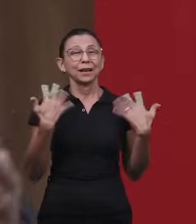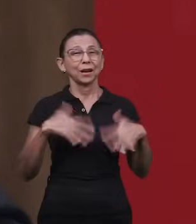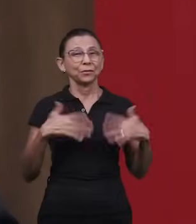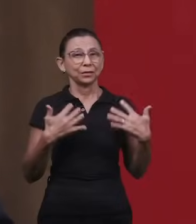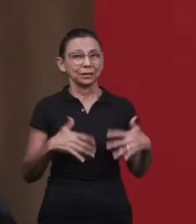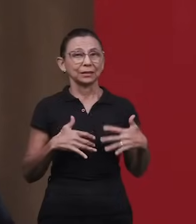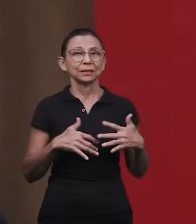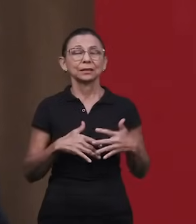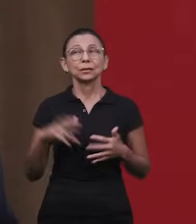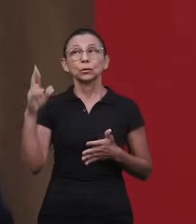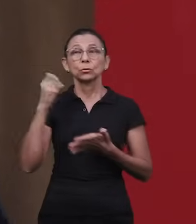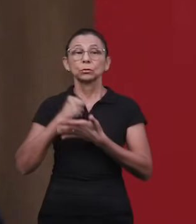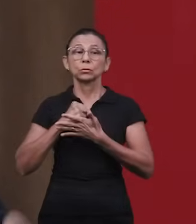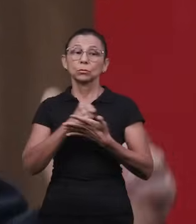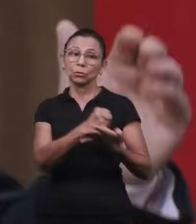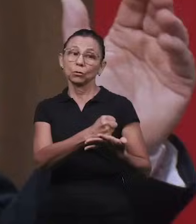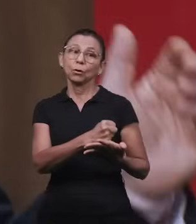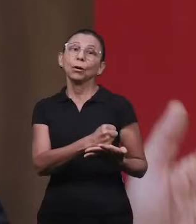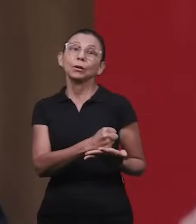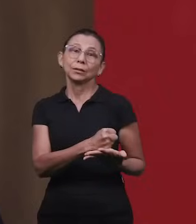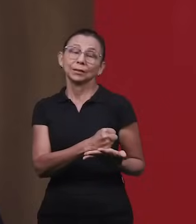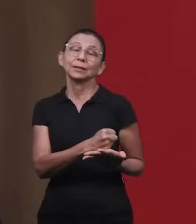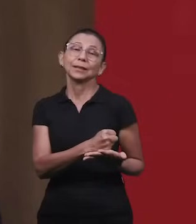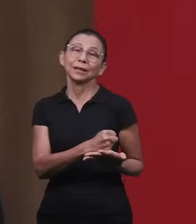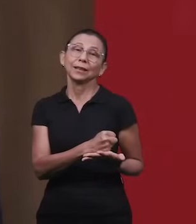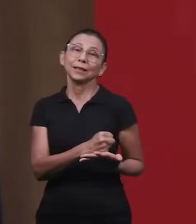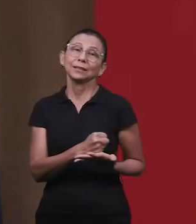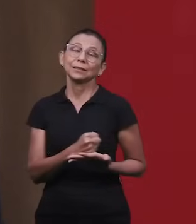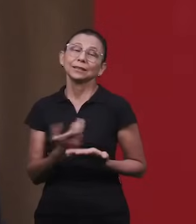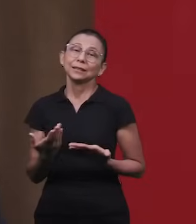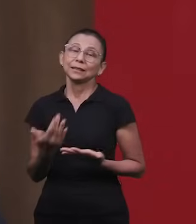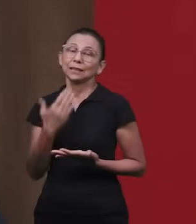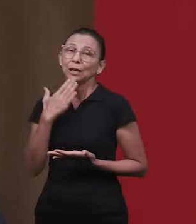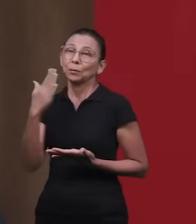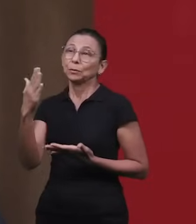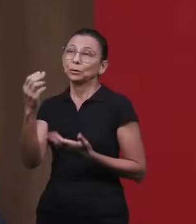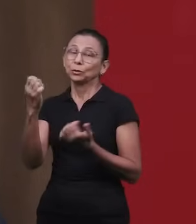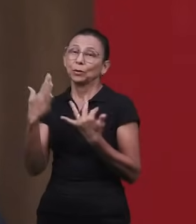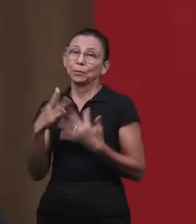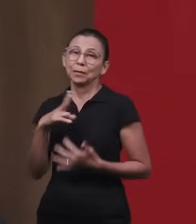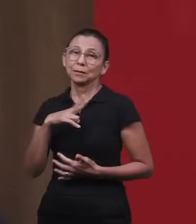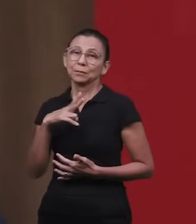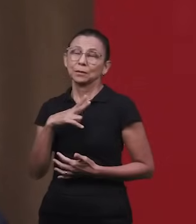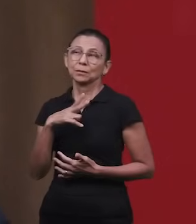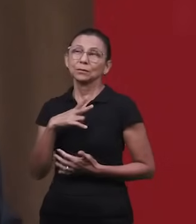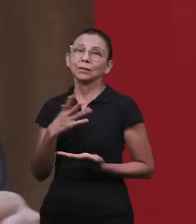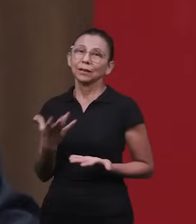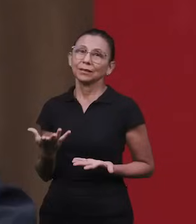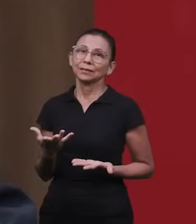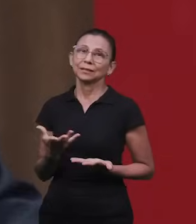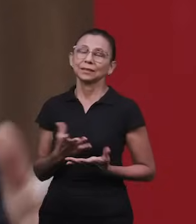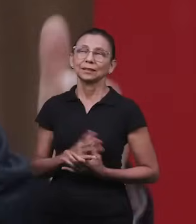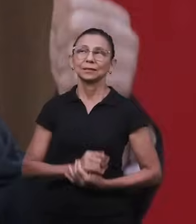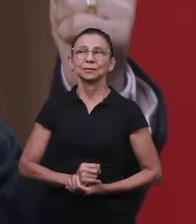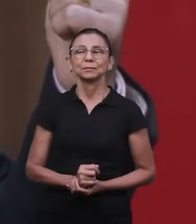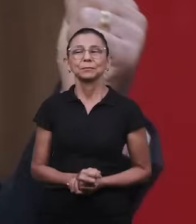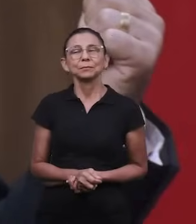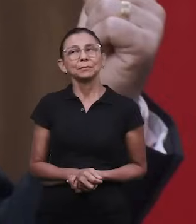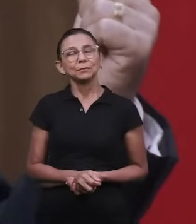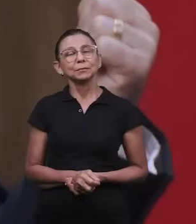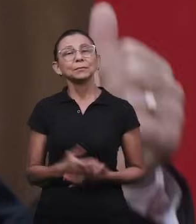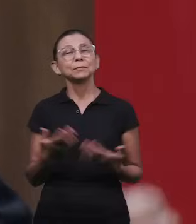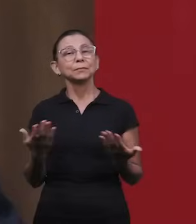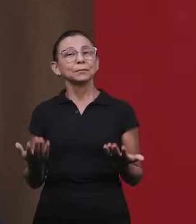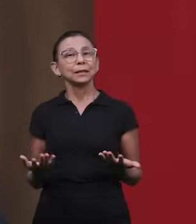que Deus deu a ela. A família está pedindo uma bênção para a vida dela, mas o Senhor sabe que a bênção na vida dela depende o quê?